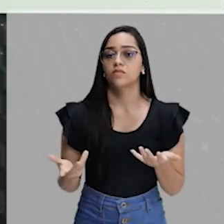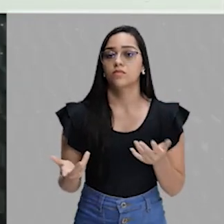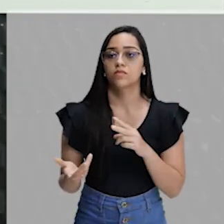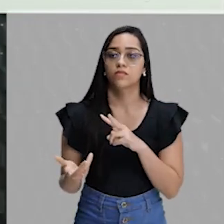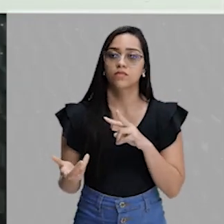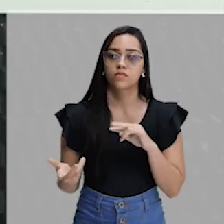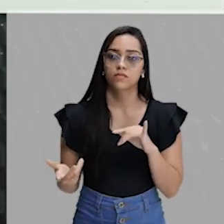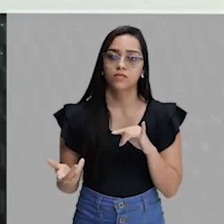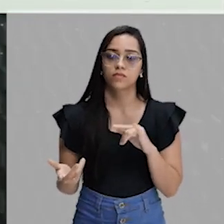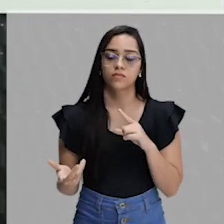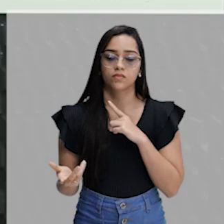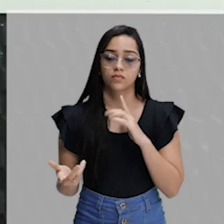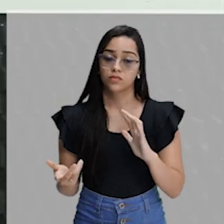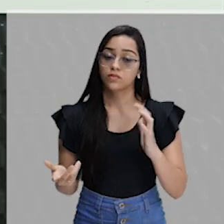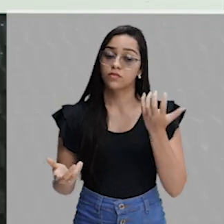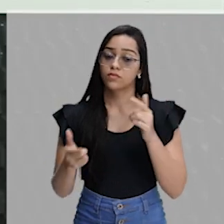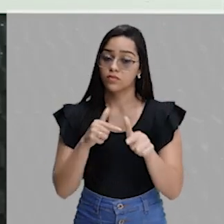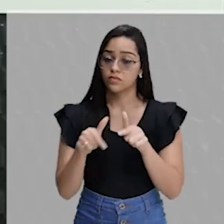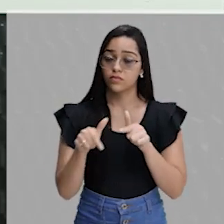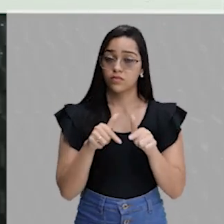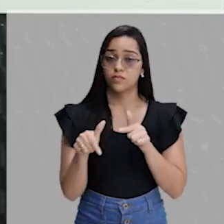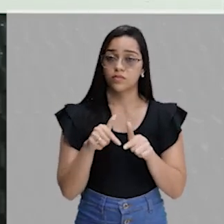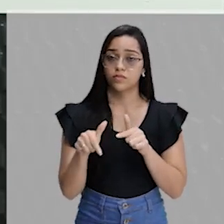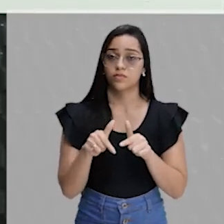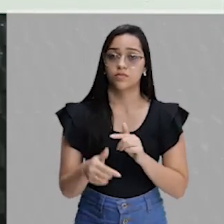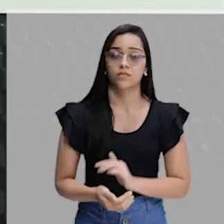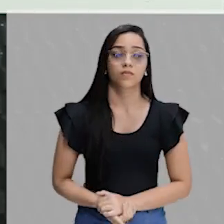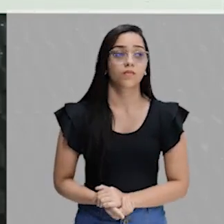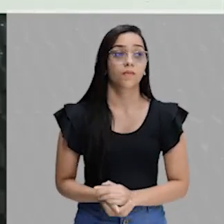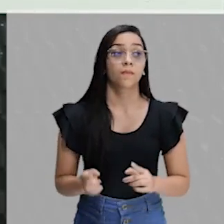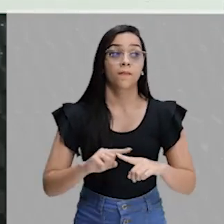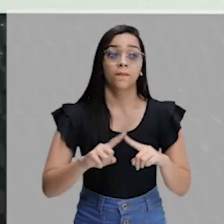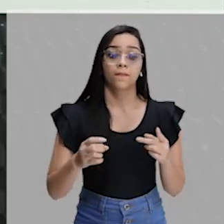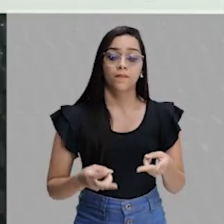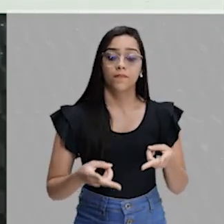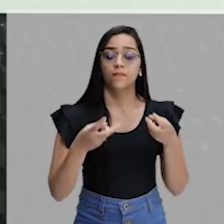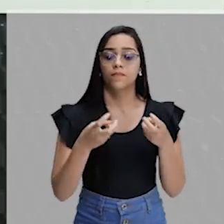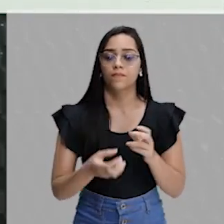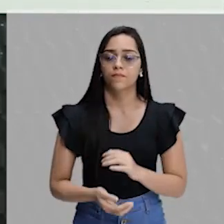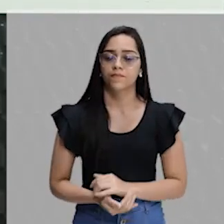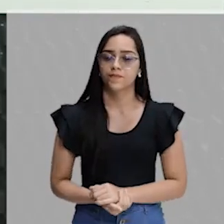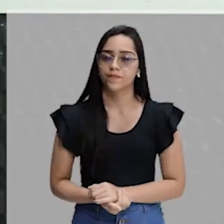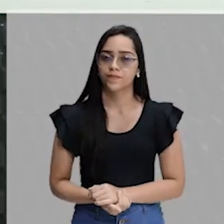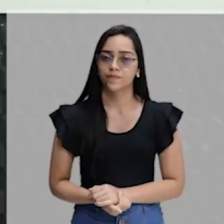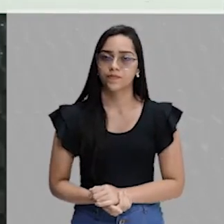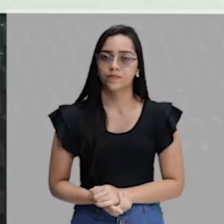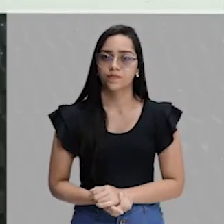vai aí realizar trabalho, tá ok? Mas percebam o seguinte.